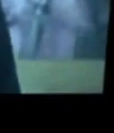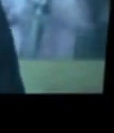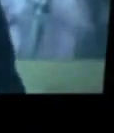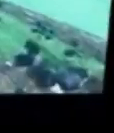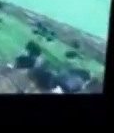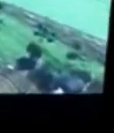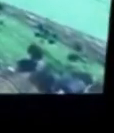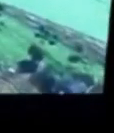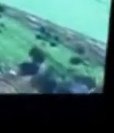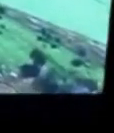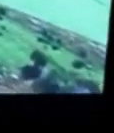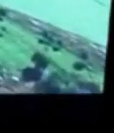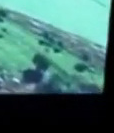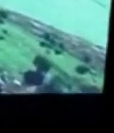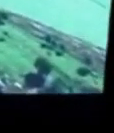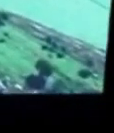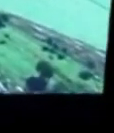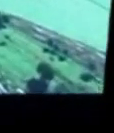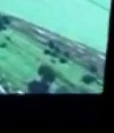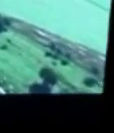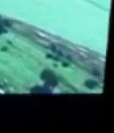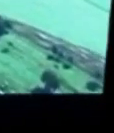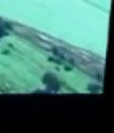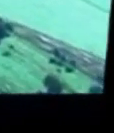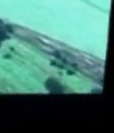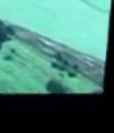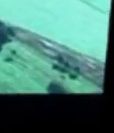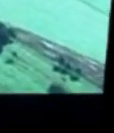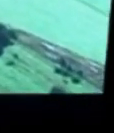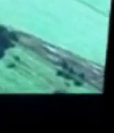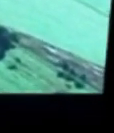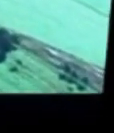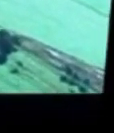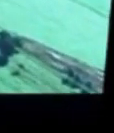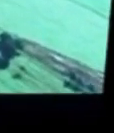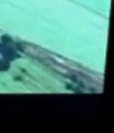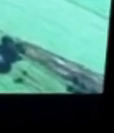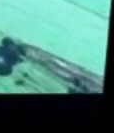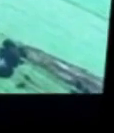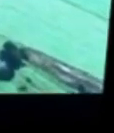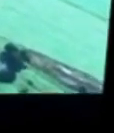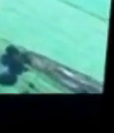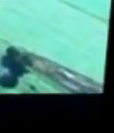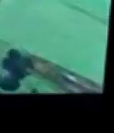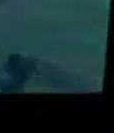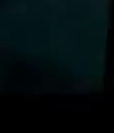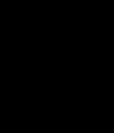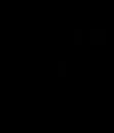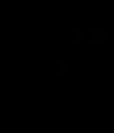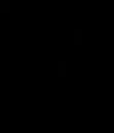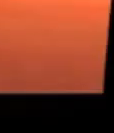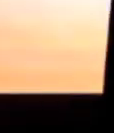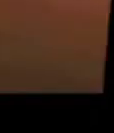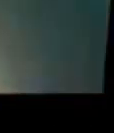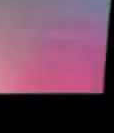que há tantos anos vem sendo colocada no orçamento entre as três prioridades do sul de Santa Catarina.